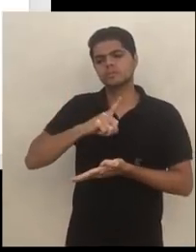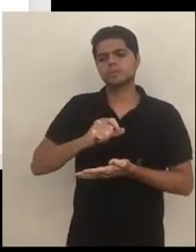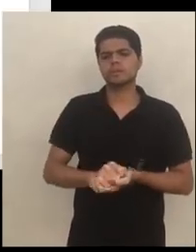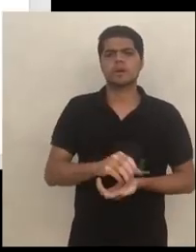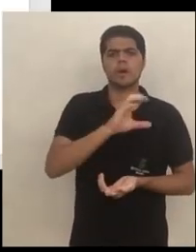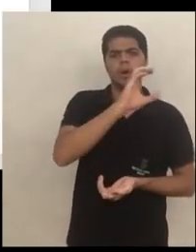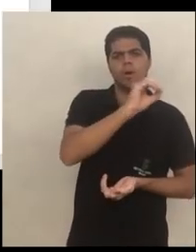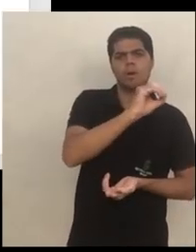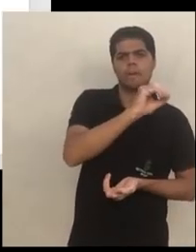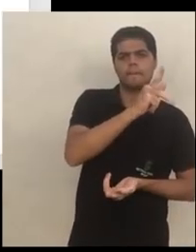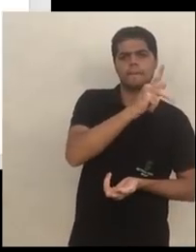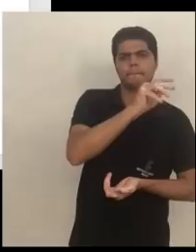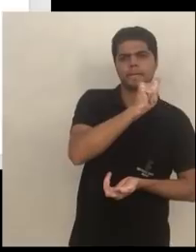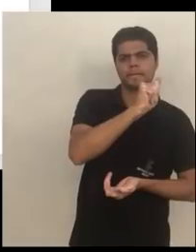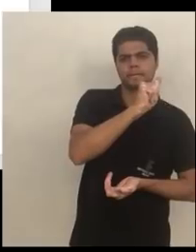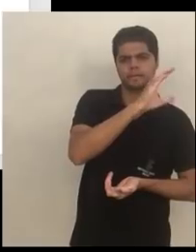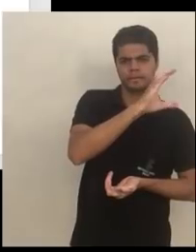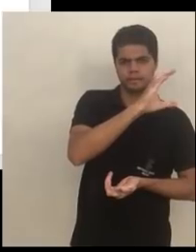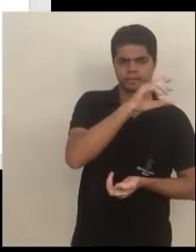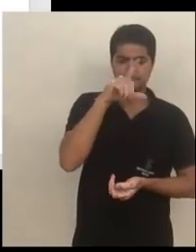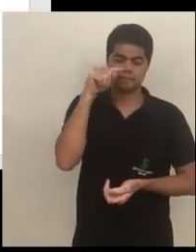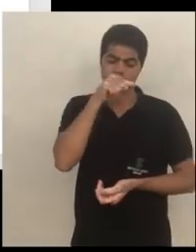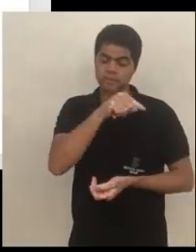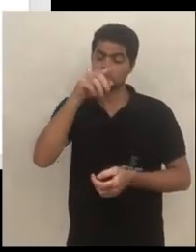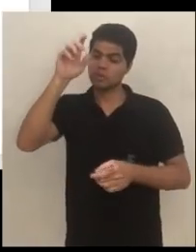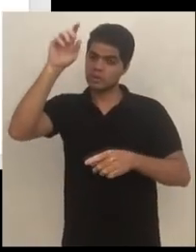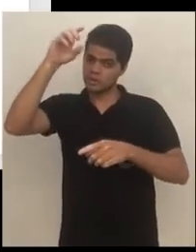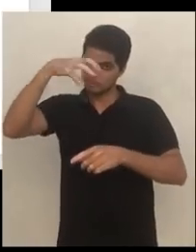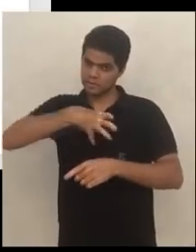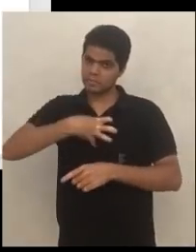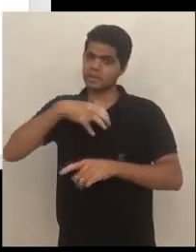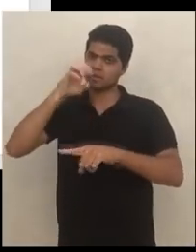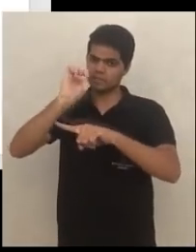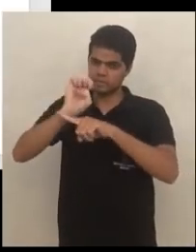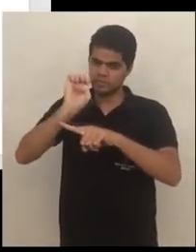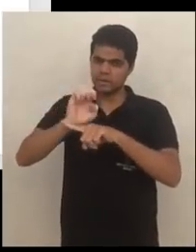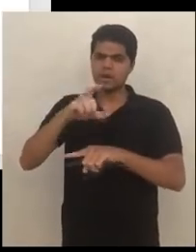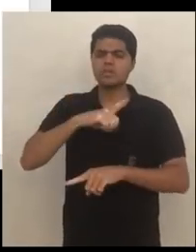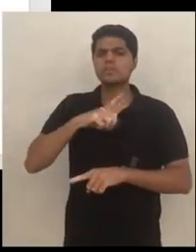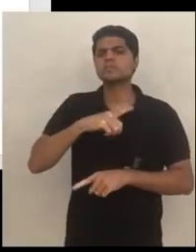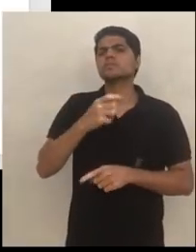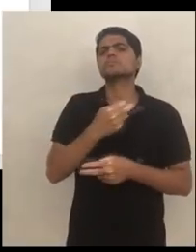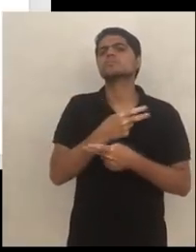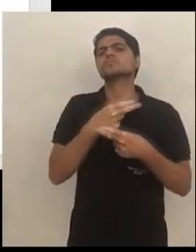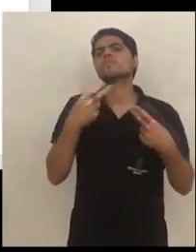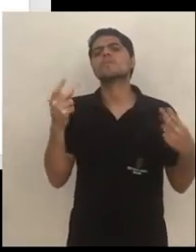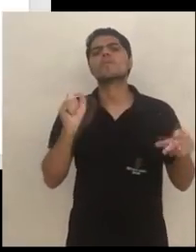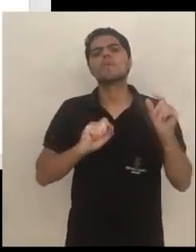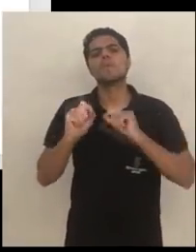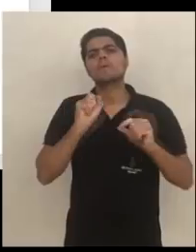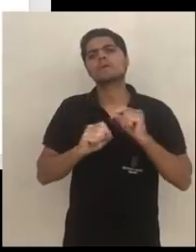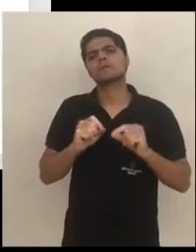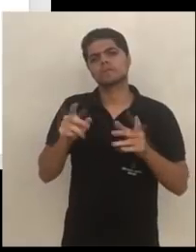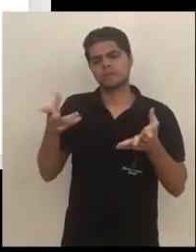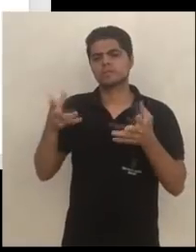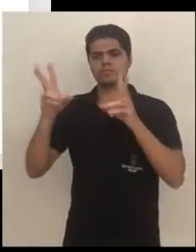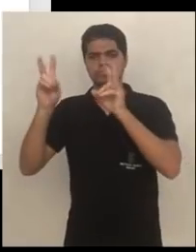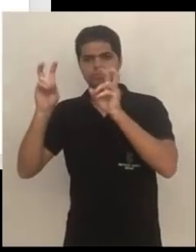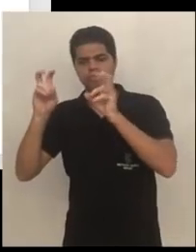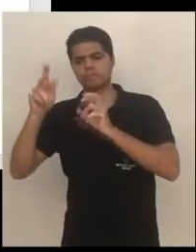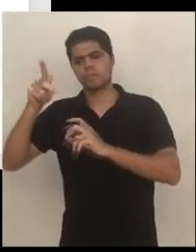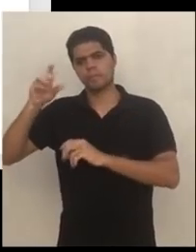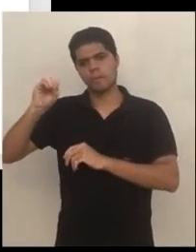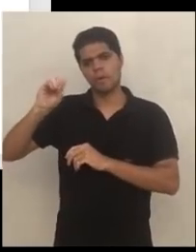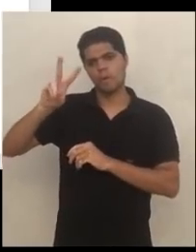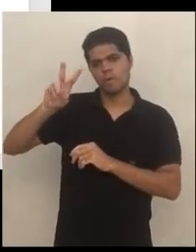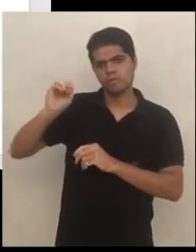OPAC. Então, como eu falei, no estado da Bahia nós temos só a OPAC Rede Povos da Mata, que é o quê? Um